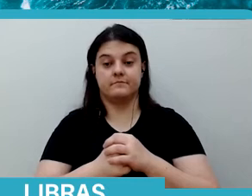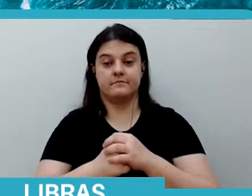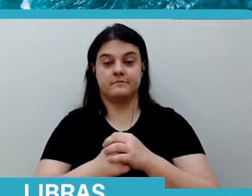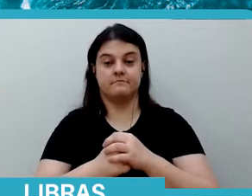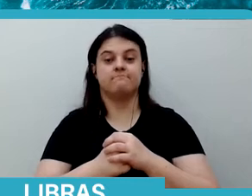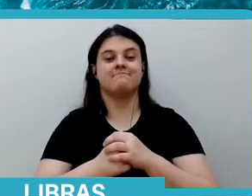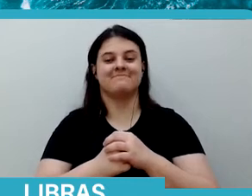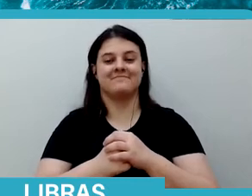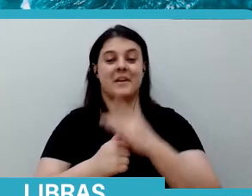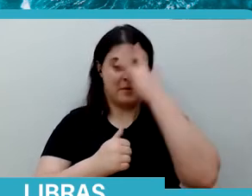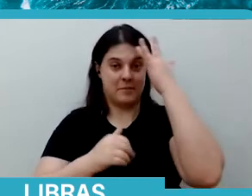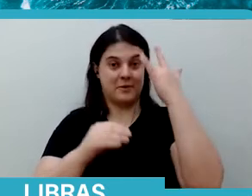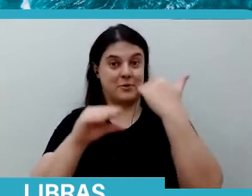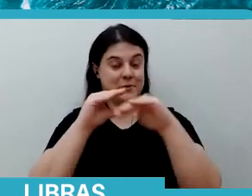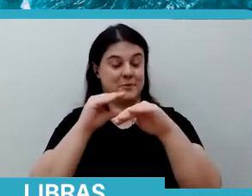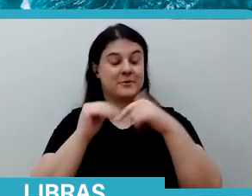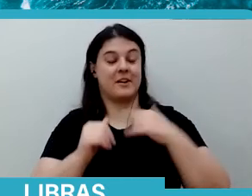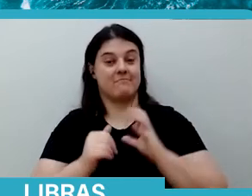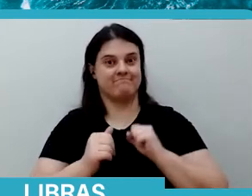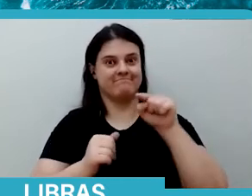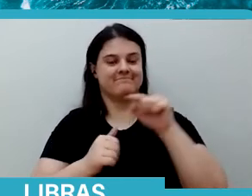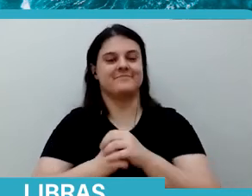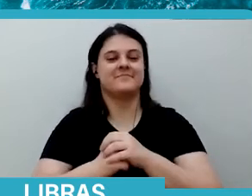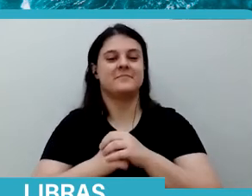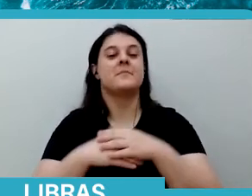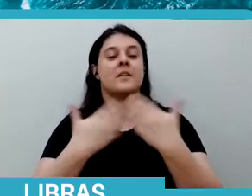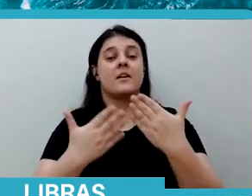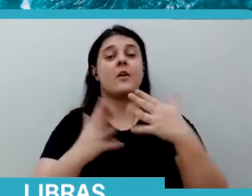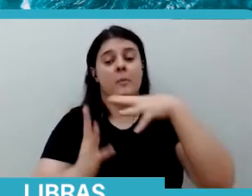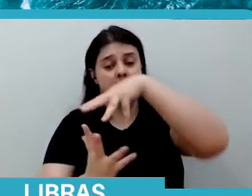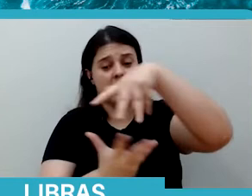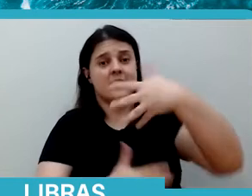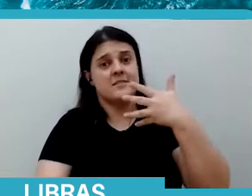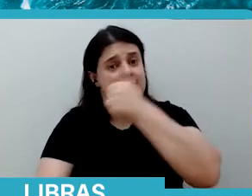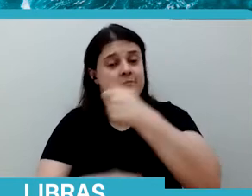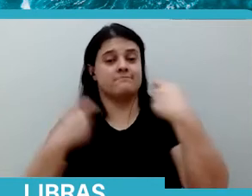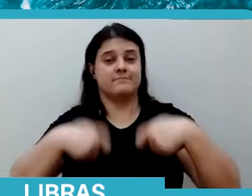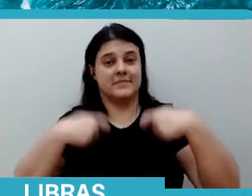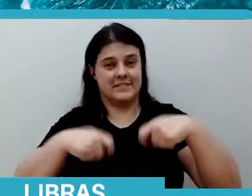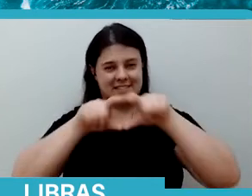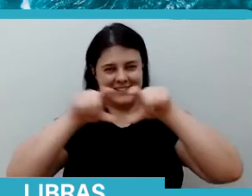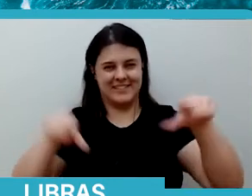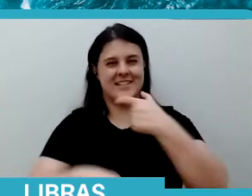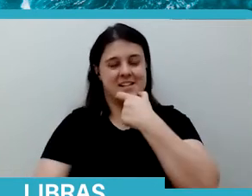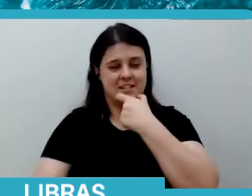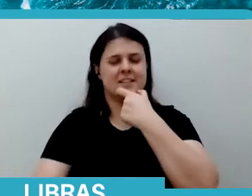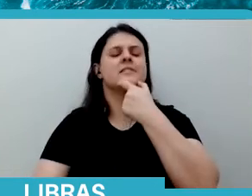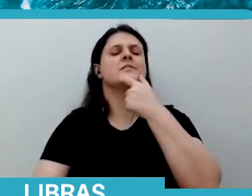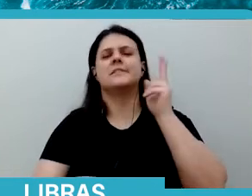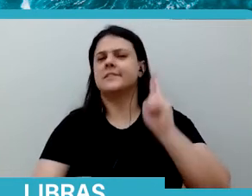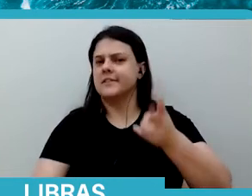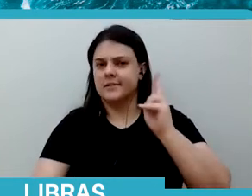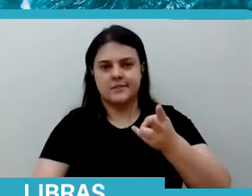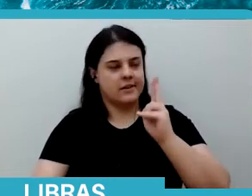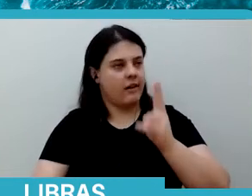ai que bom vamos lá save the planet né salve o planeta em inglês a gente escuta